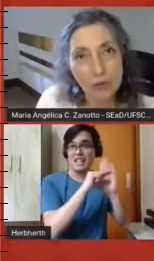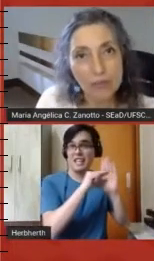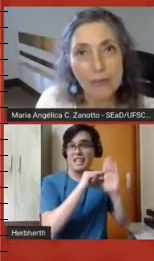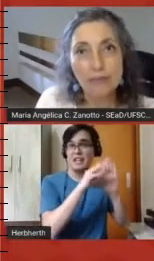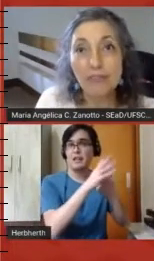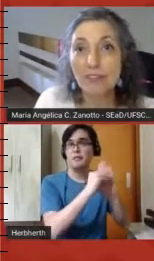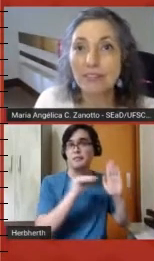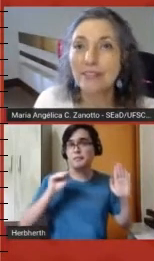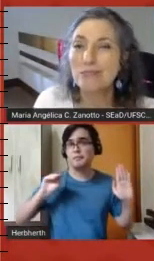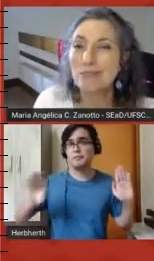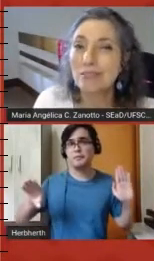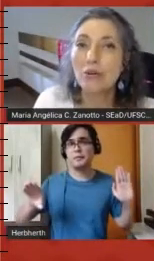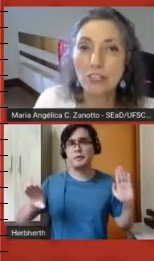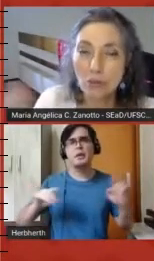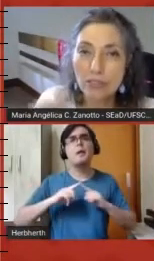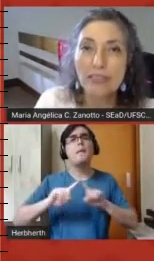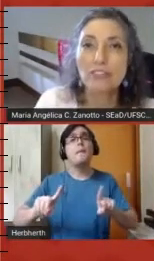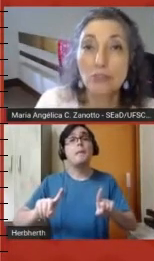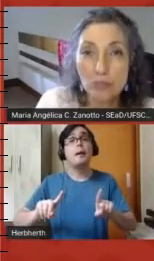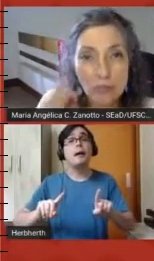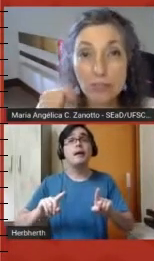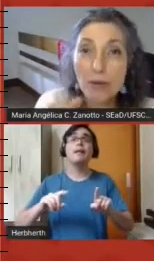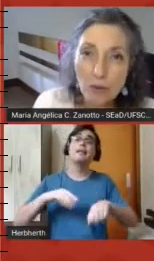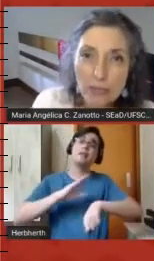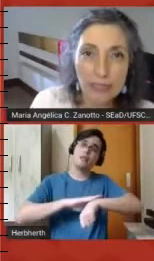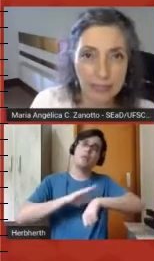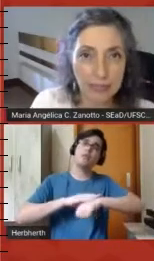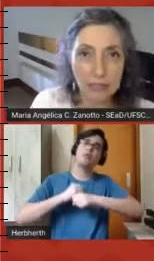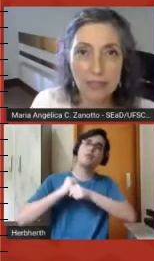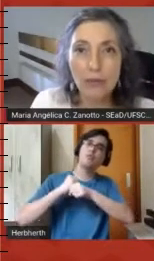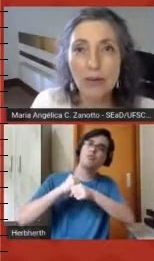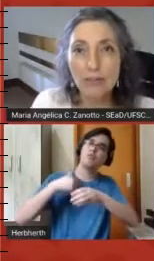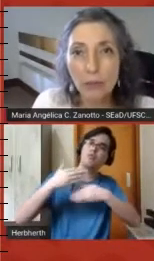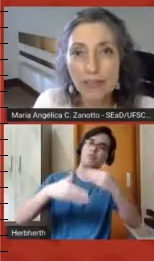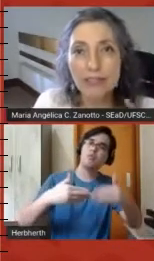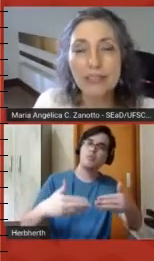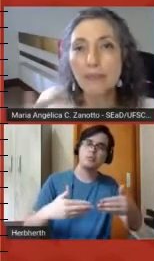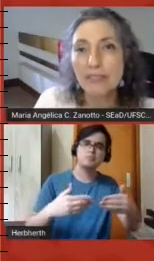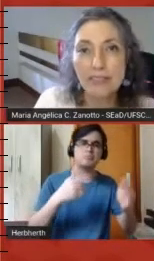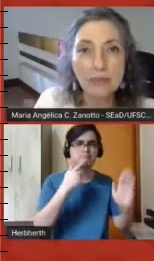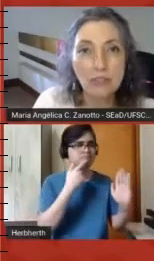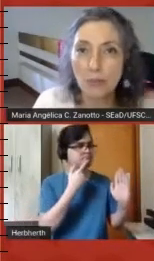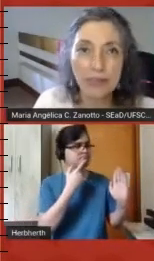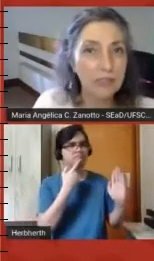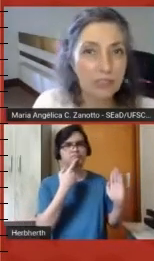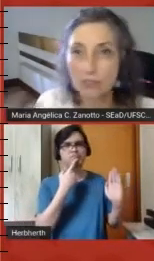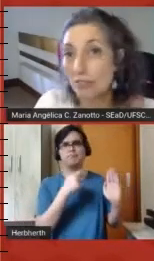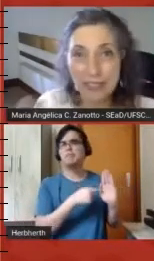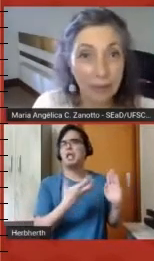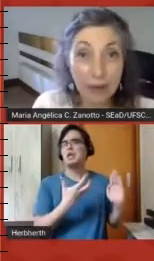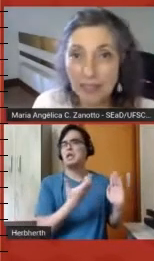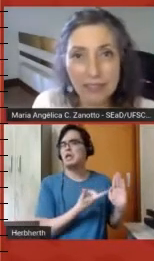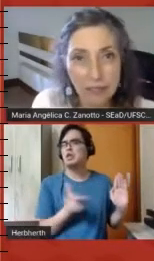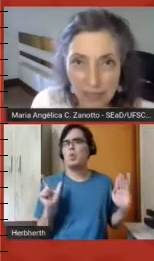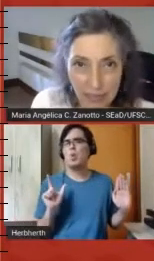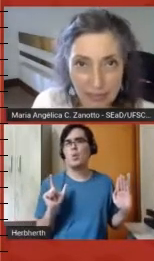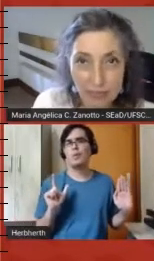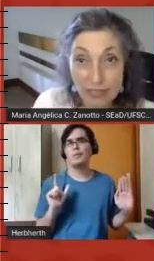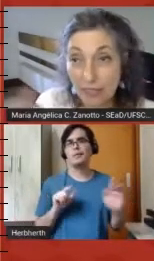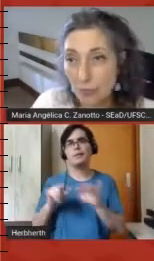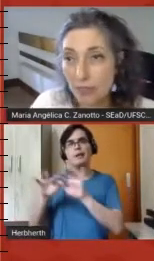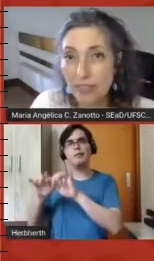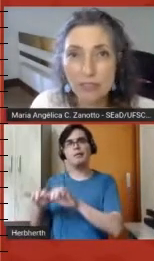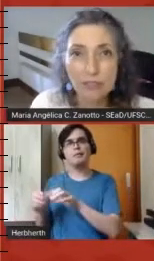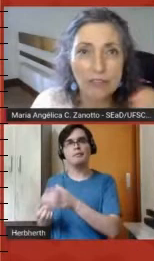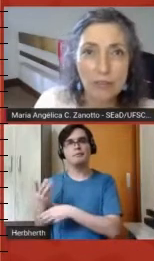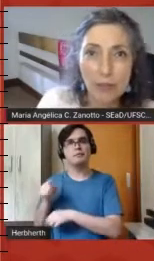ao longo do tempo você vai vendo assim, eu acho que eu gostaria de introduzir uma outra questão. Então, as rubricas sempre serão instrumentos que você vai trabalhando nelas,